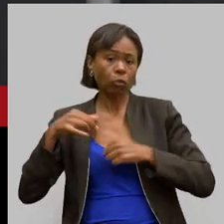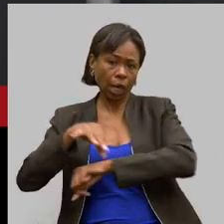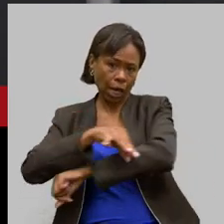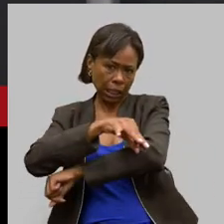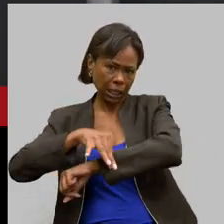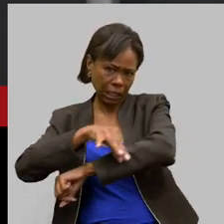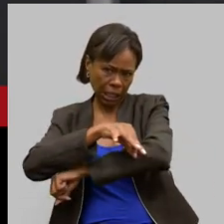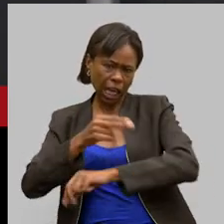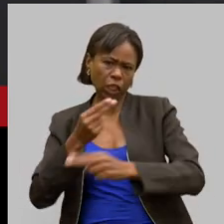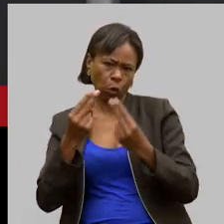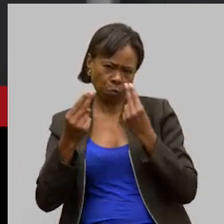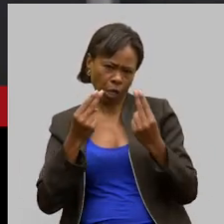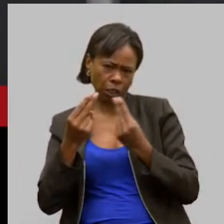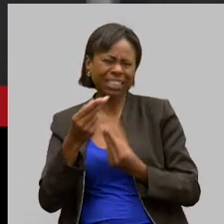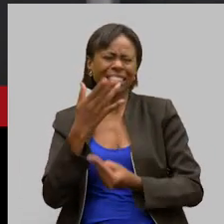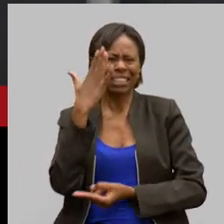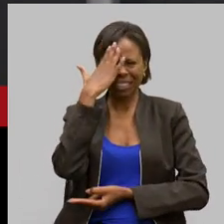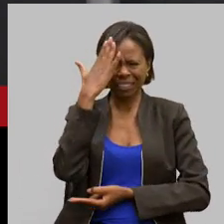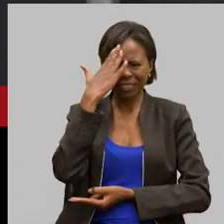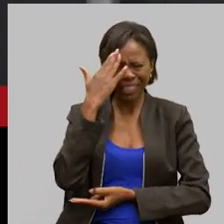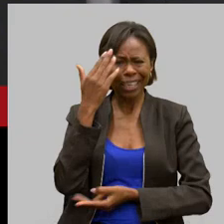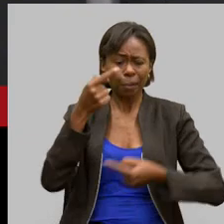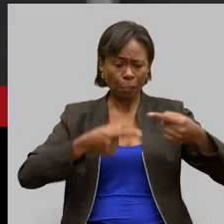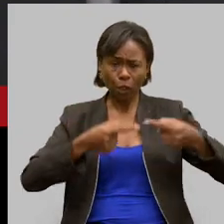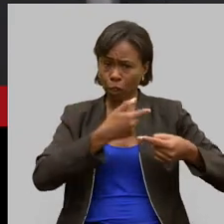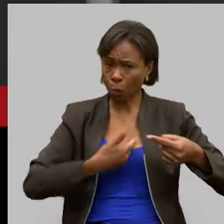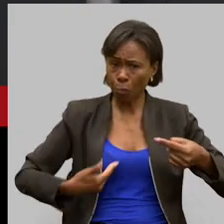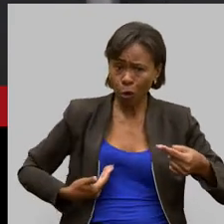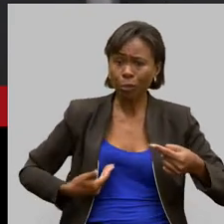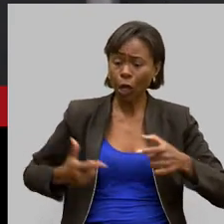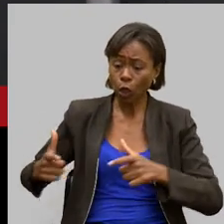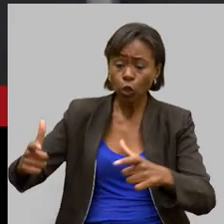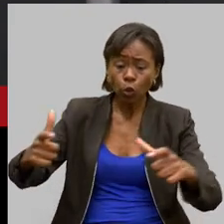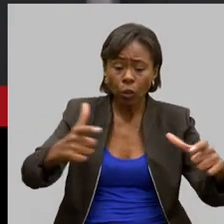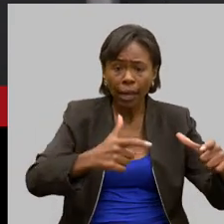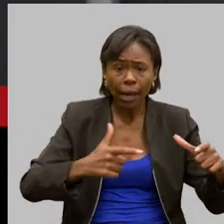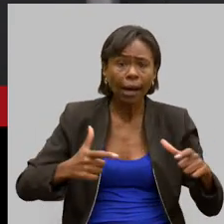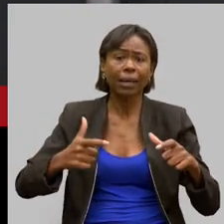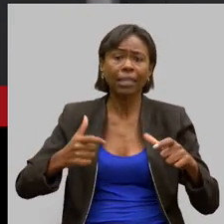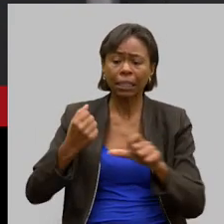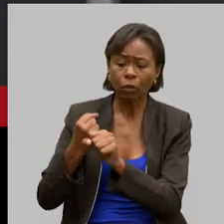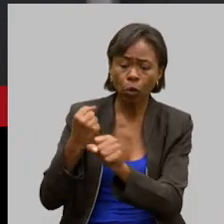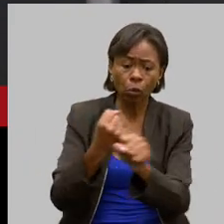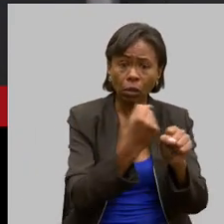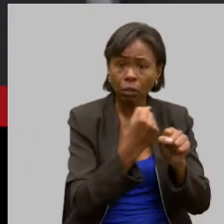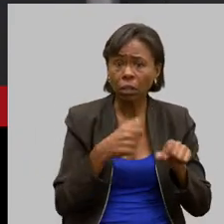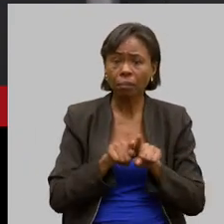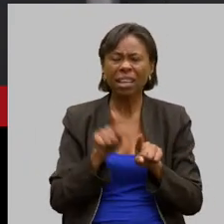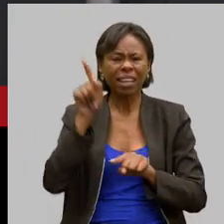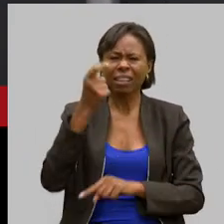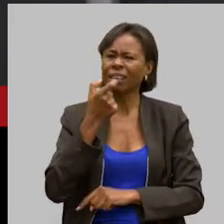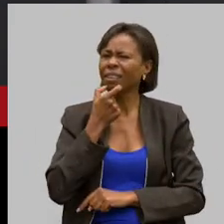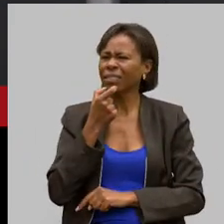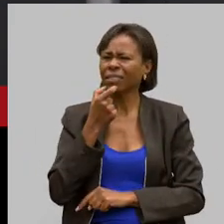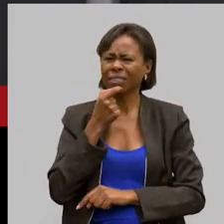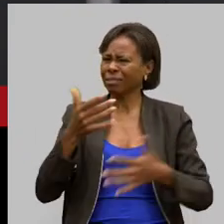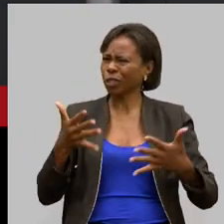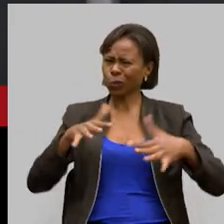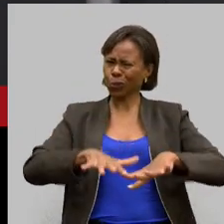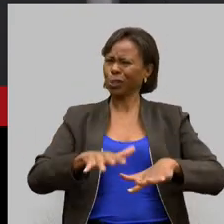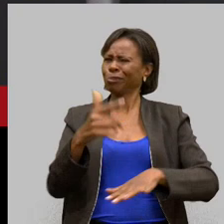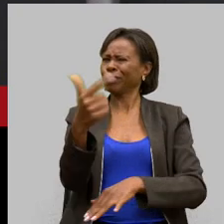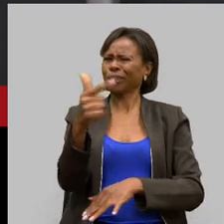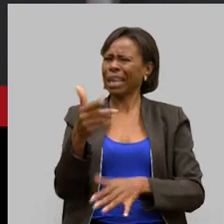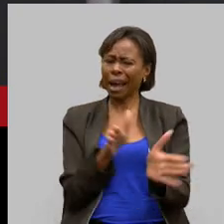as políticas públicas passam pelos espaços físicos também e Nova Lima não é uma cidade inclusiva Nova Lima não é uma cidade acessível quando a gente